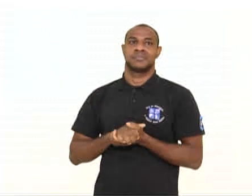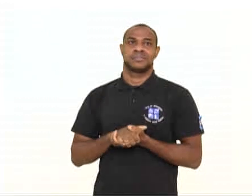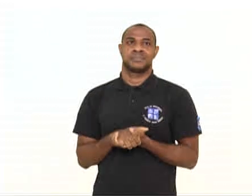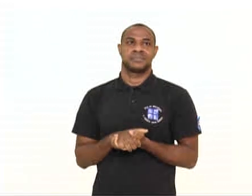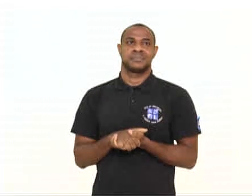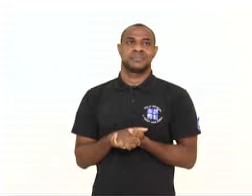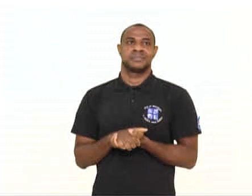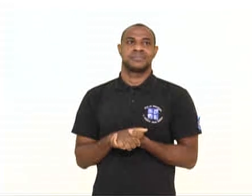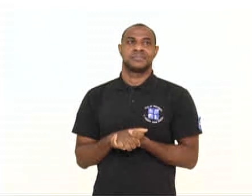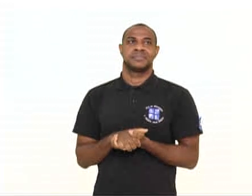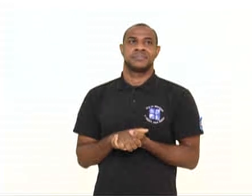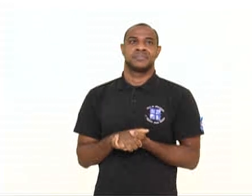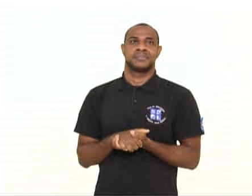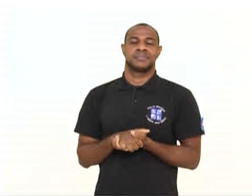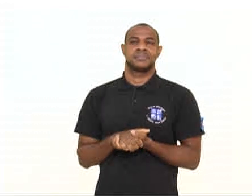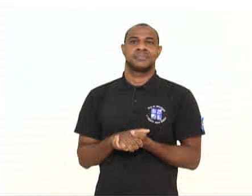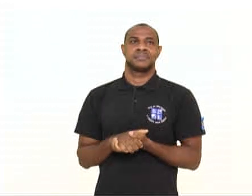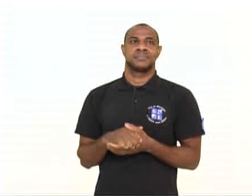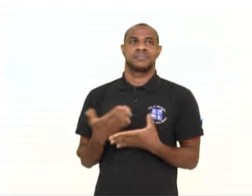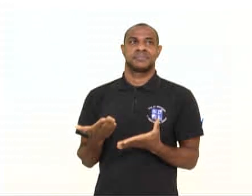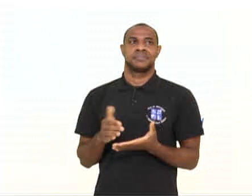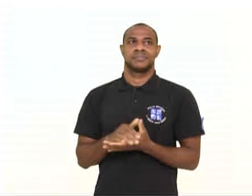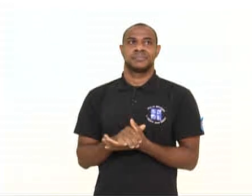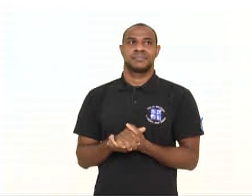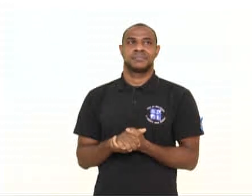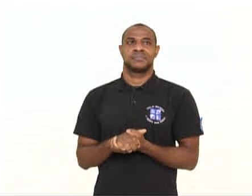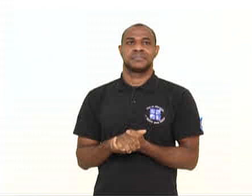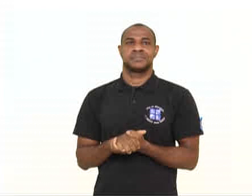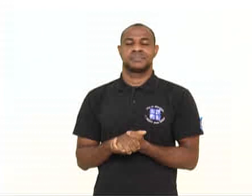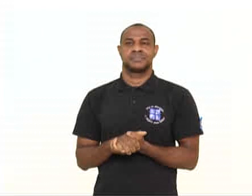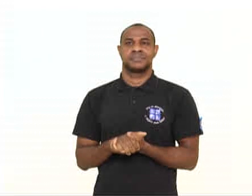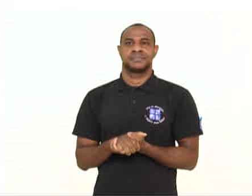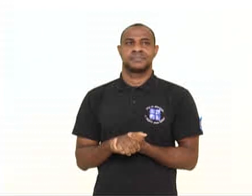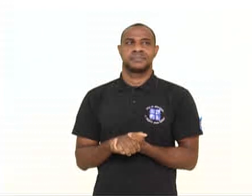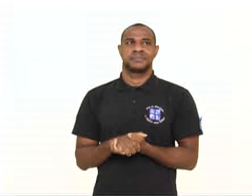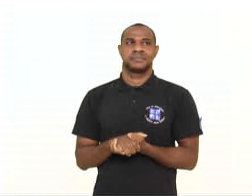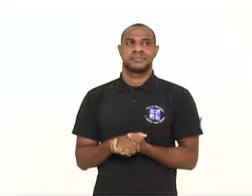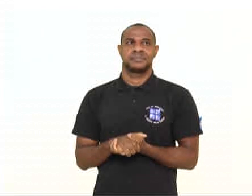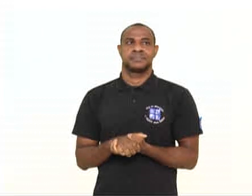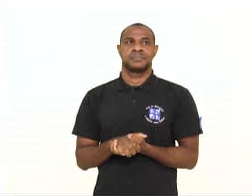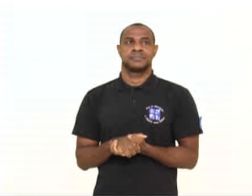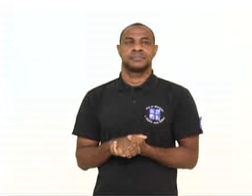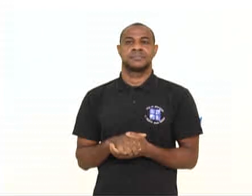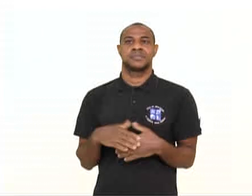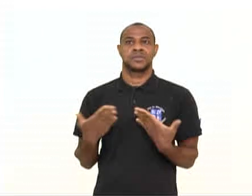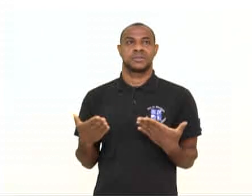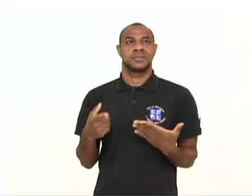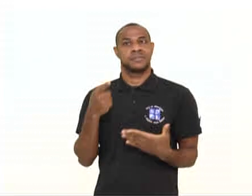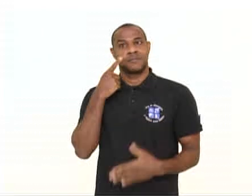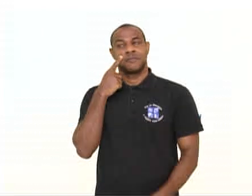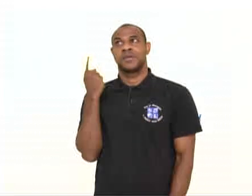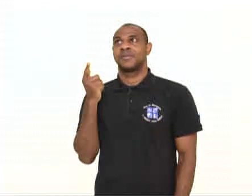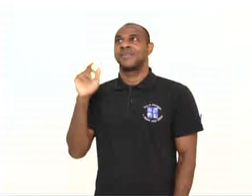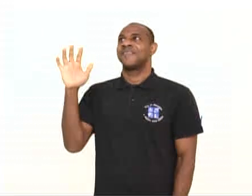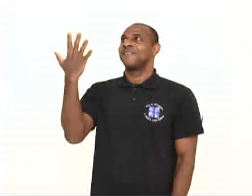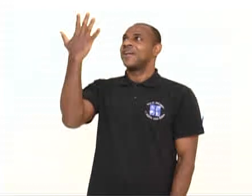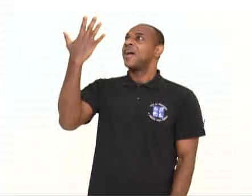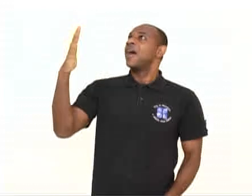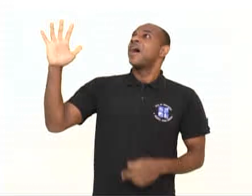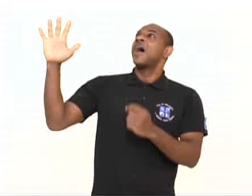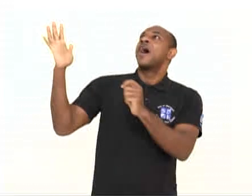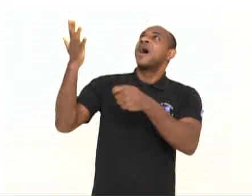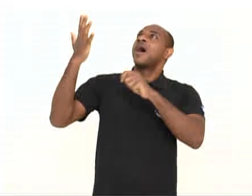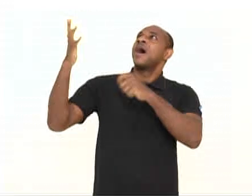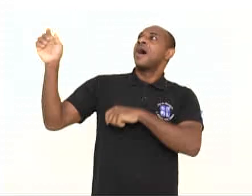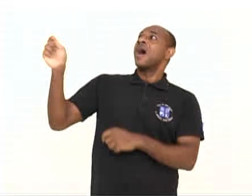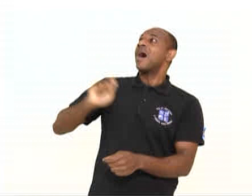your face when you look up and see a kite soaring through the air. Então, quando vemos uma pipa planando no